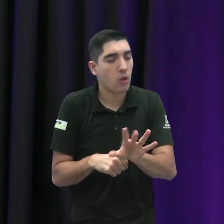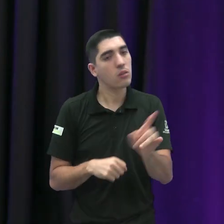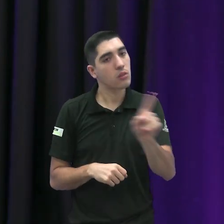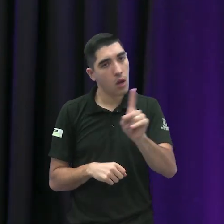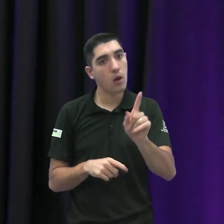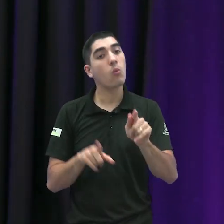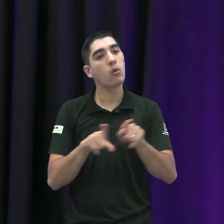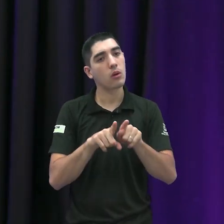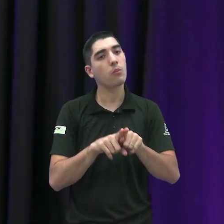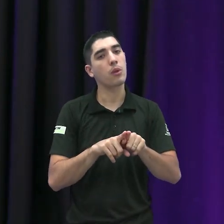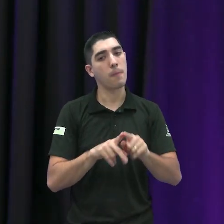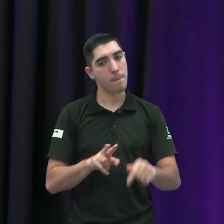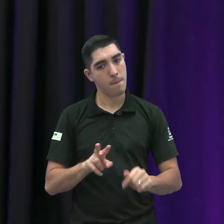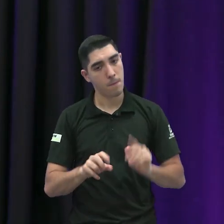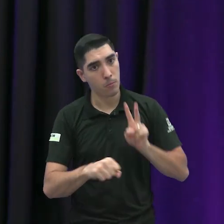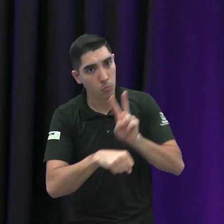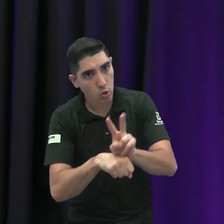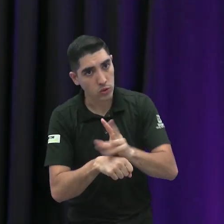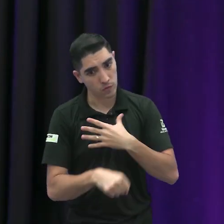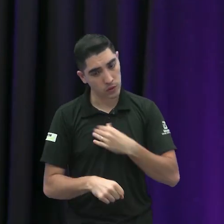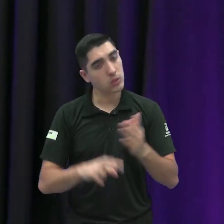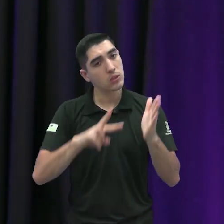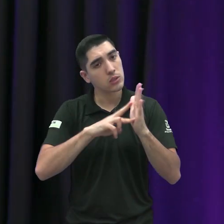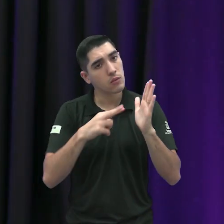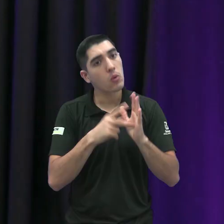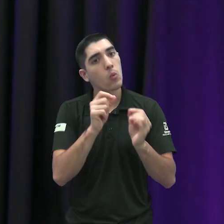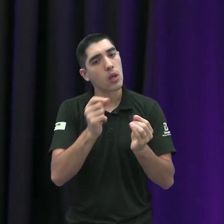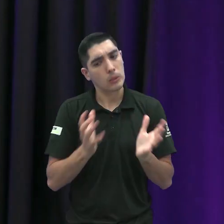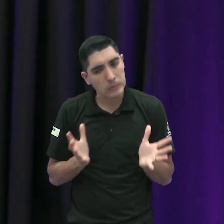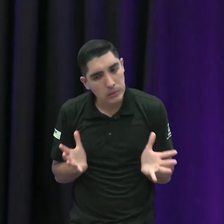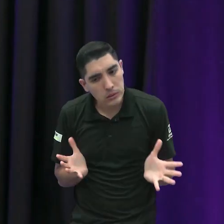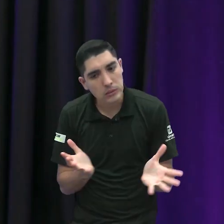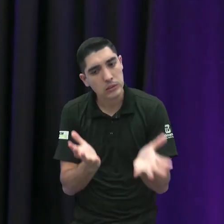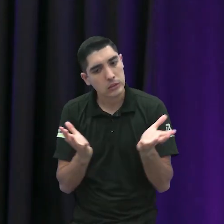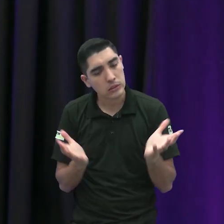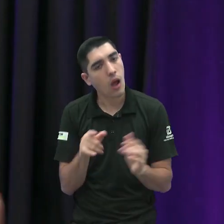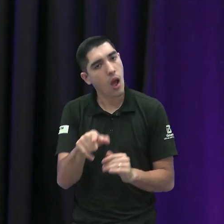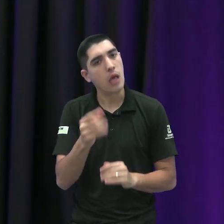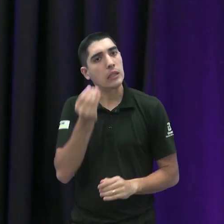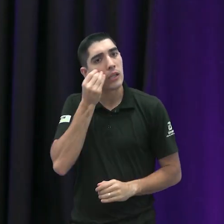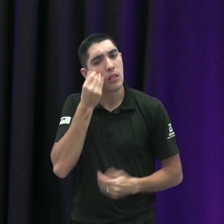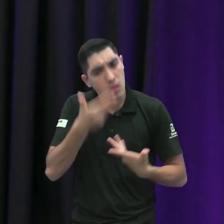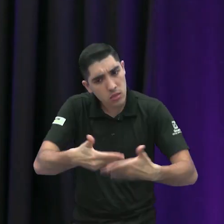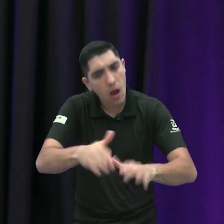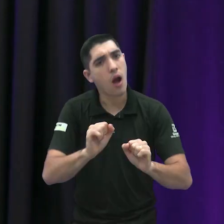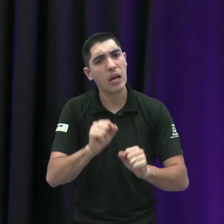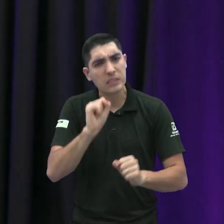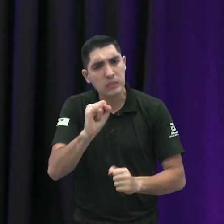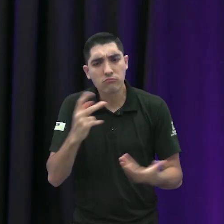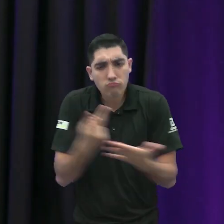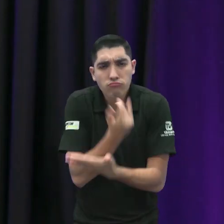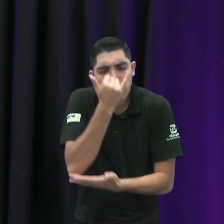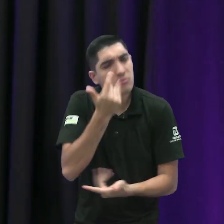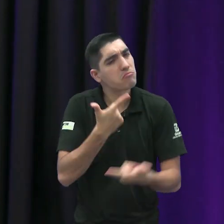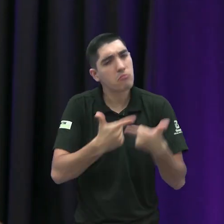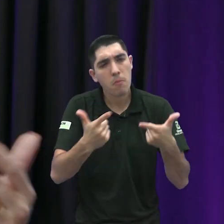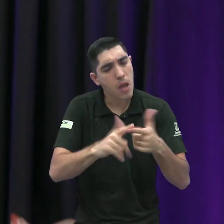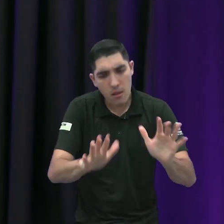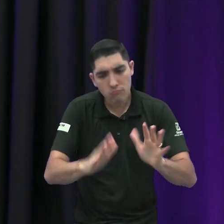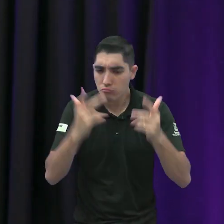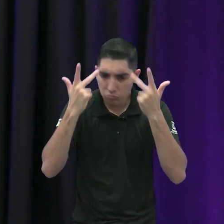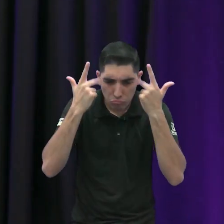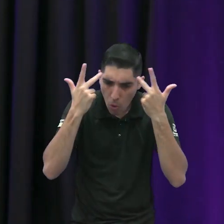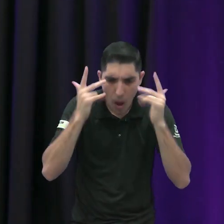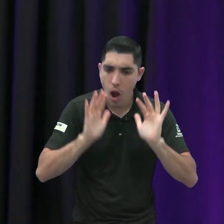não. Proteger os nossos filhos é também permitir que eles avancem, que eles se arrisquem, que eles errem mesmo, né? Mas eles